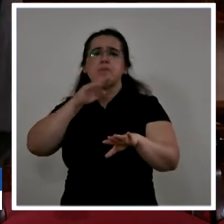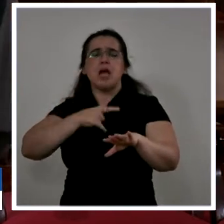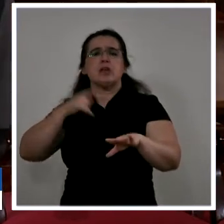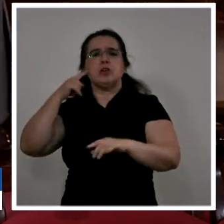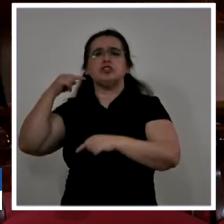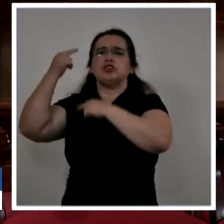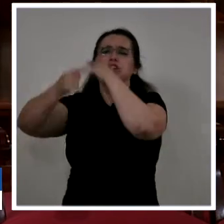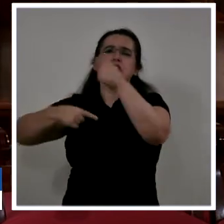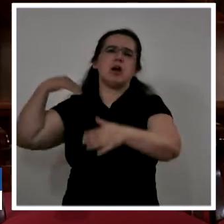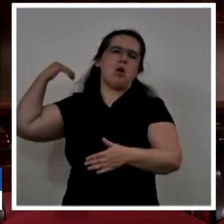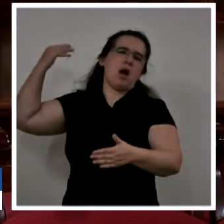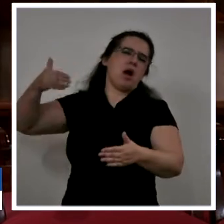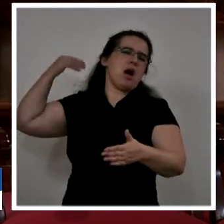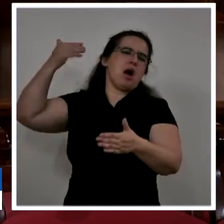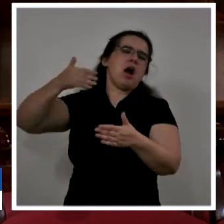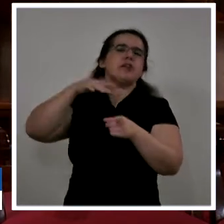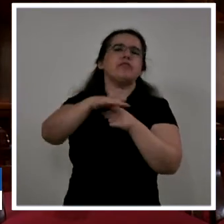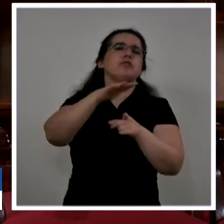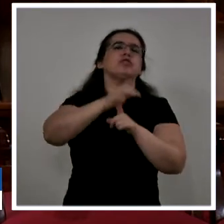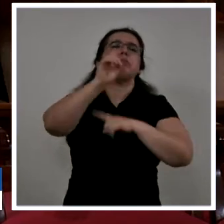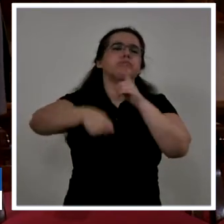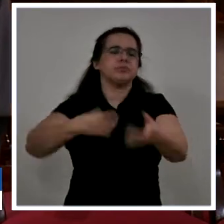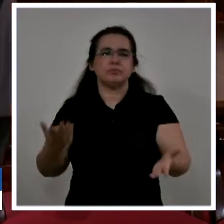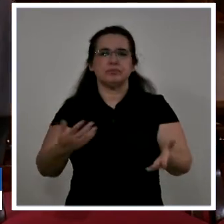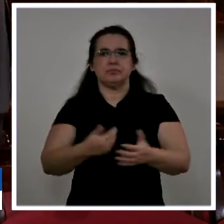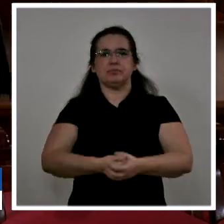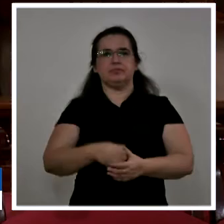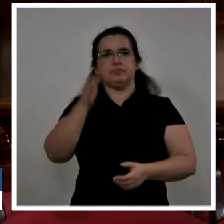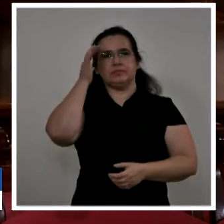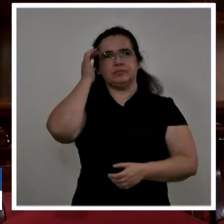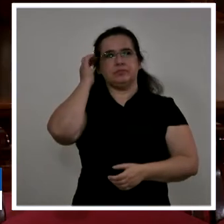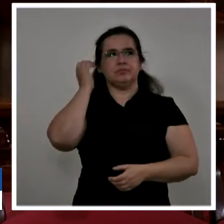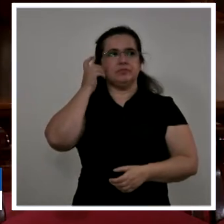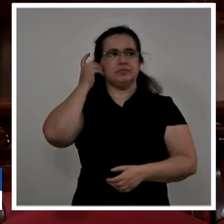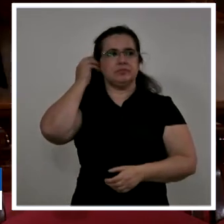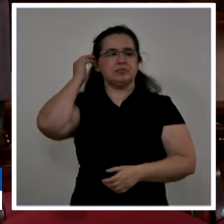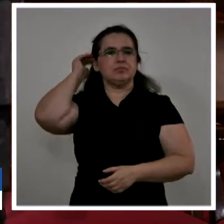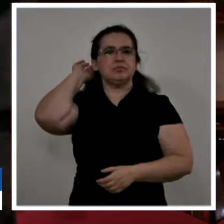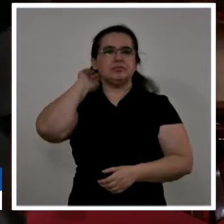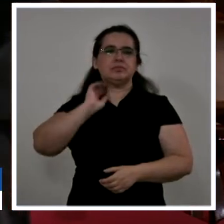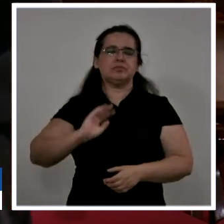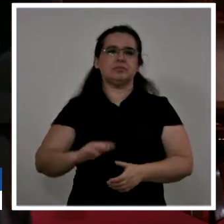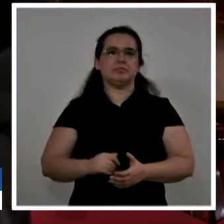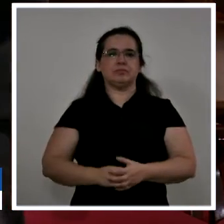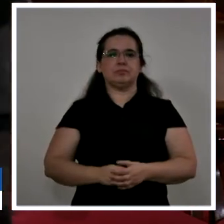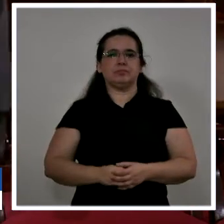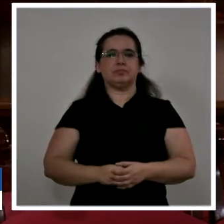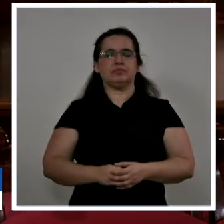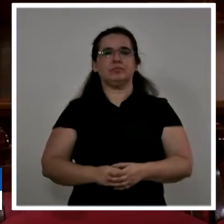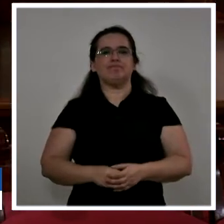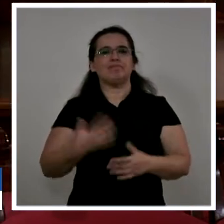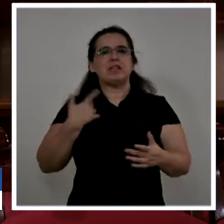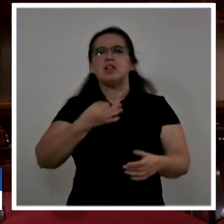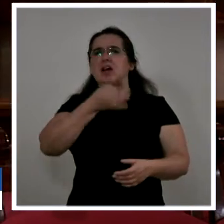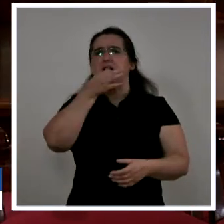qual é a sua influência. And that does not just mean things like alcohol or drugs or things like that. E, portanto,